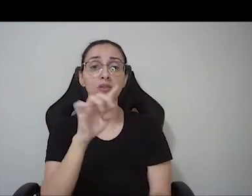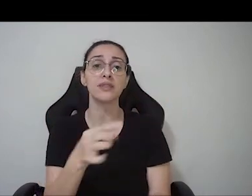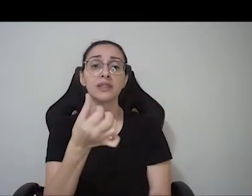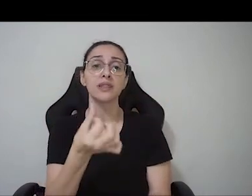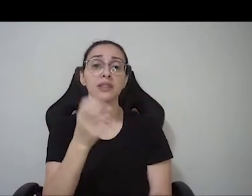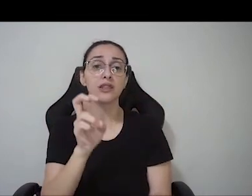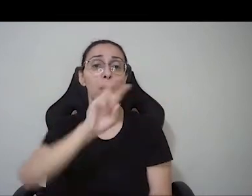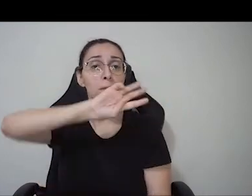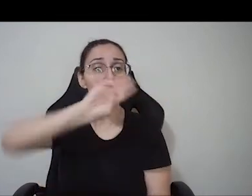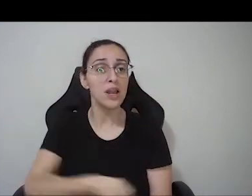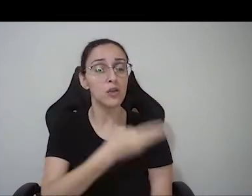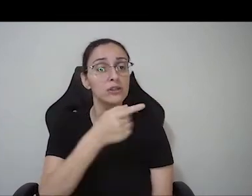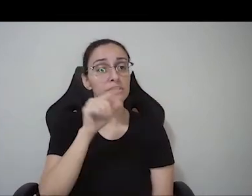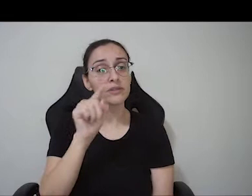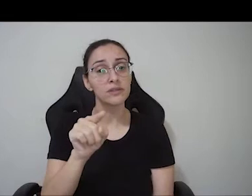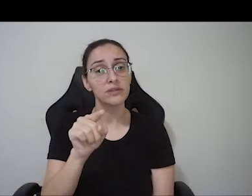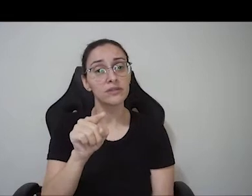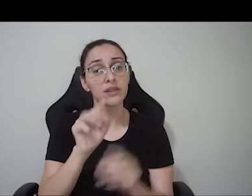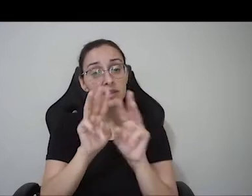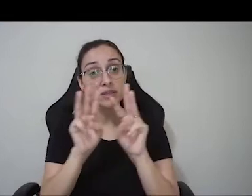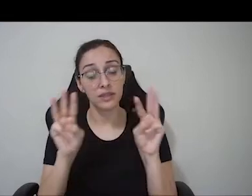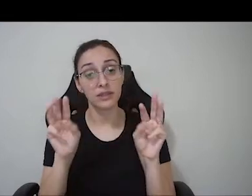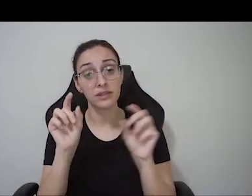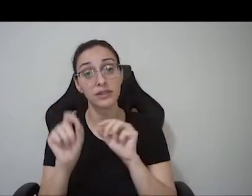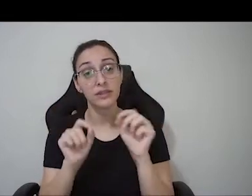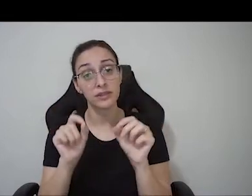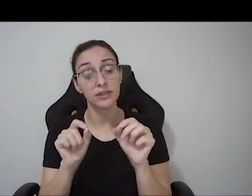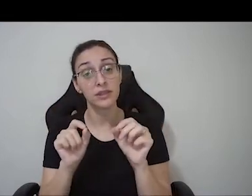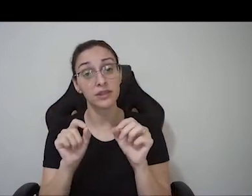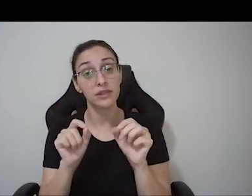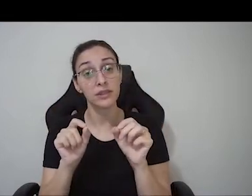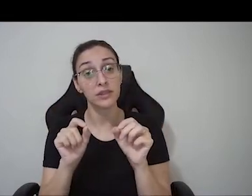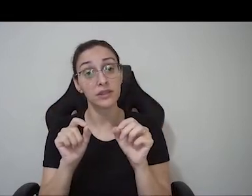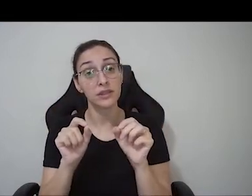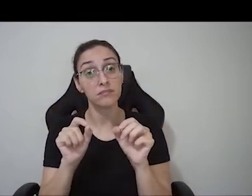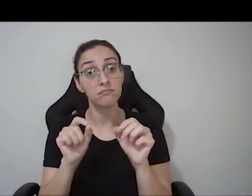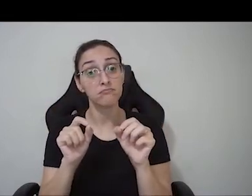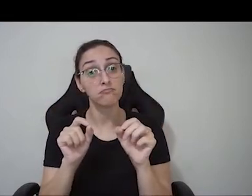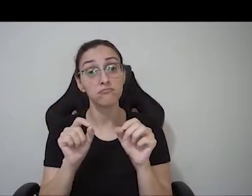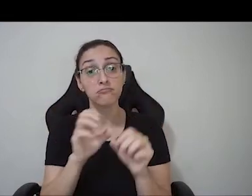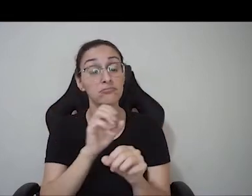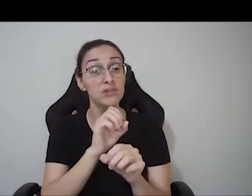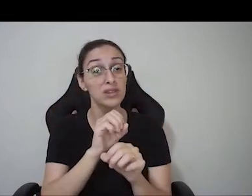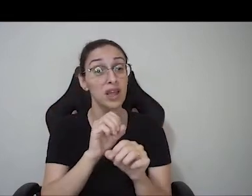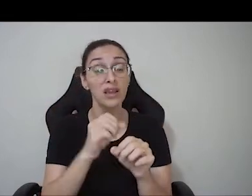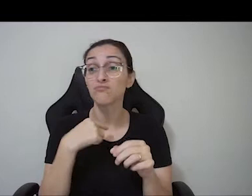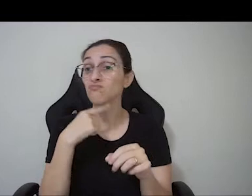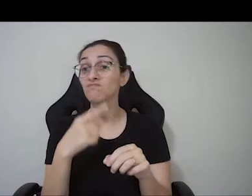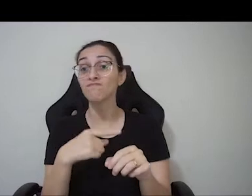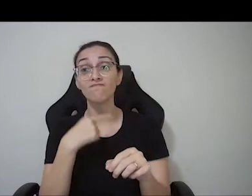14,65 milhões desse site, eles estão offline para muita